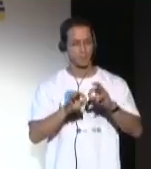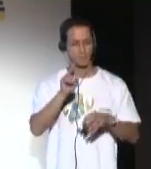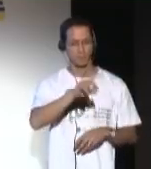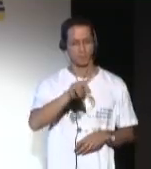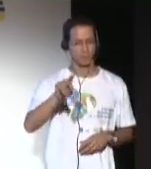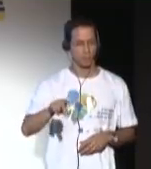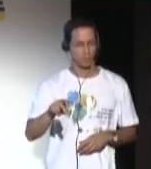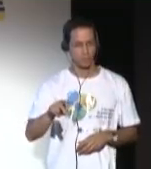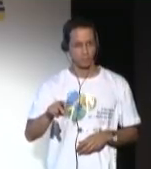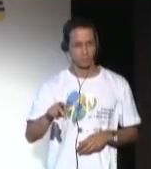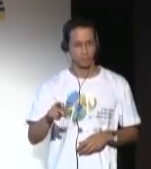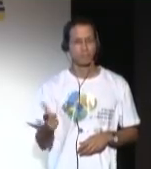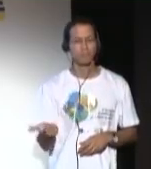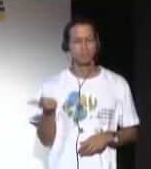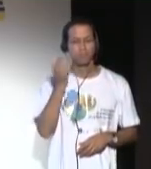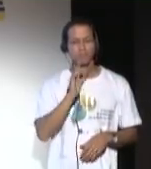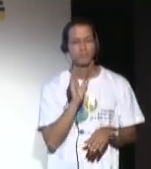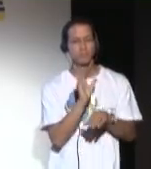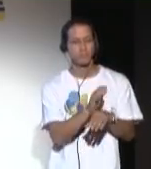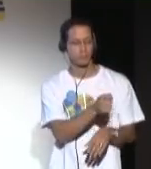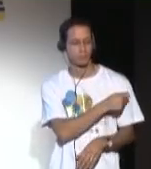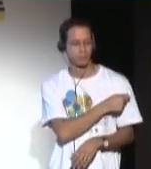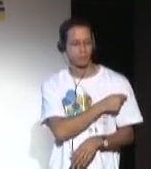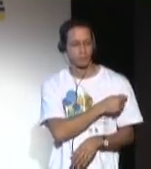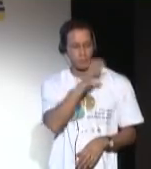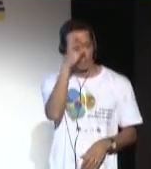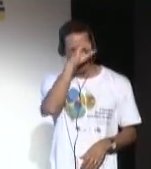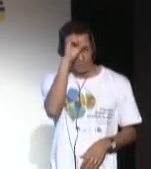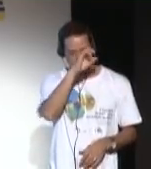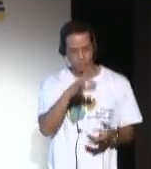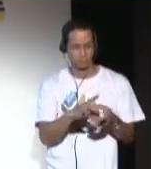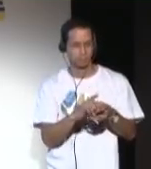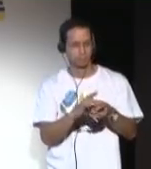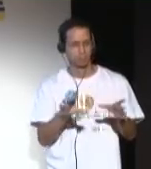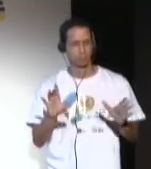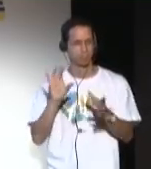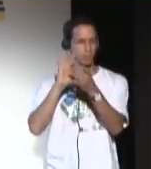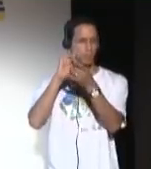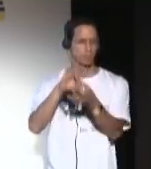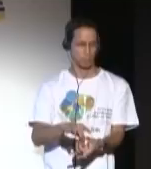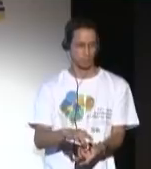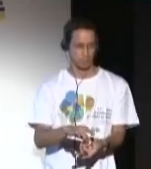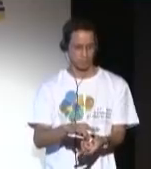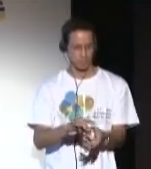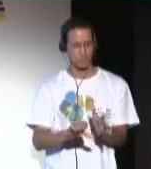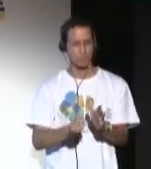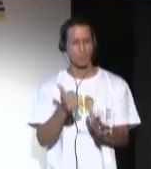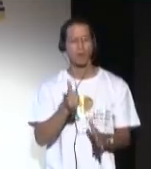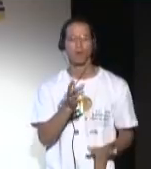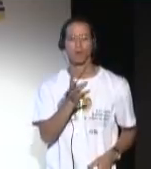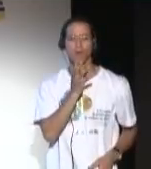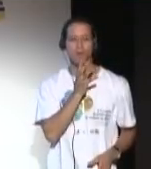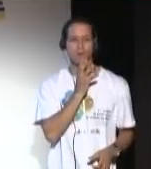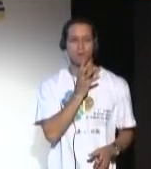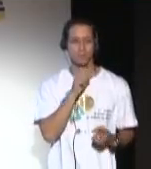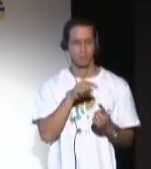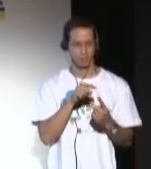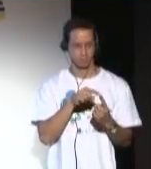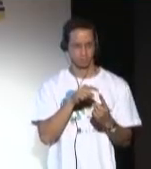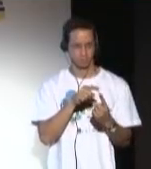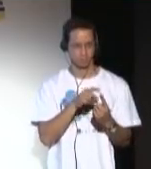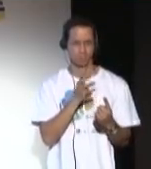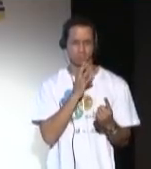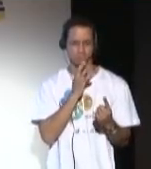professores para deixar que os alunos aprendam num contexto democrático. Então, primeira coisa, o conhecimento daqueles que aprendem e o